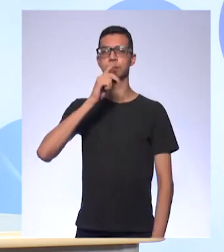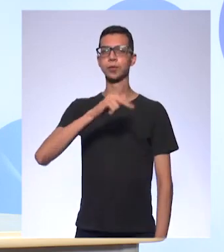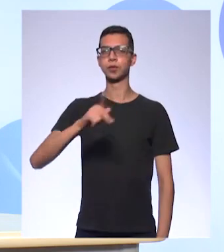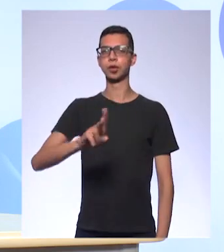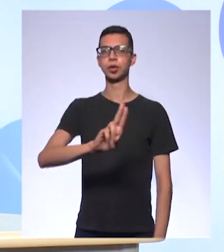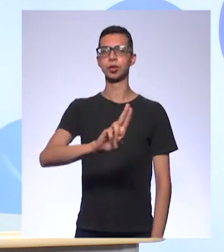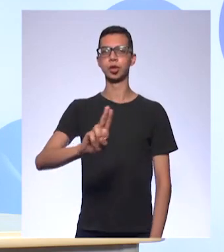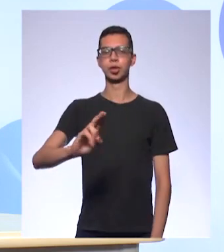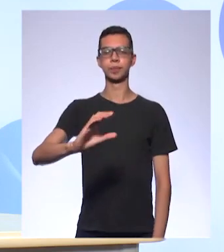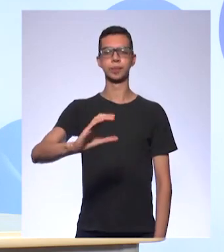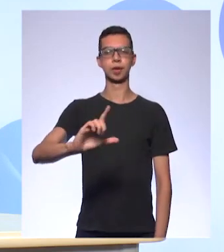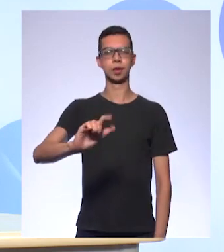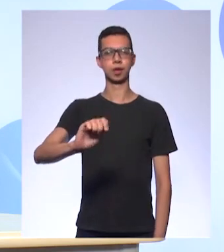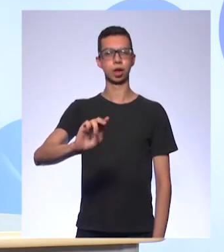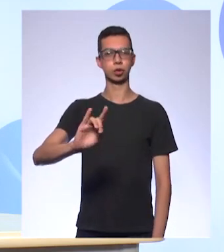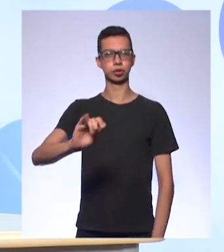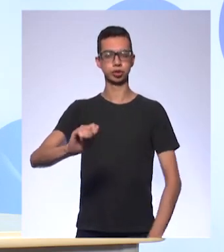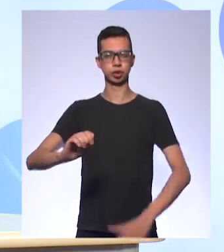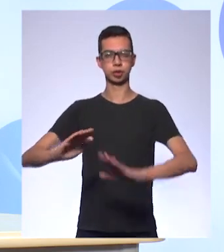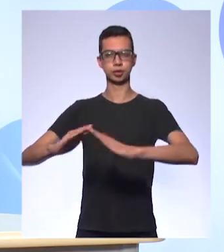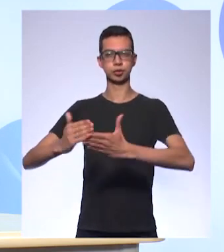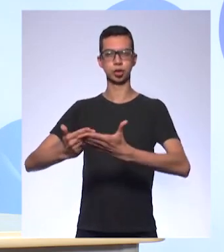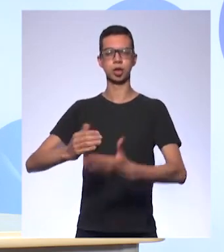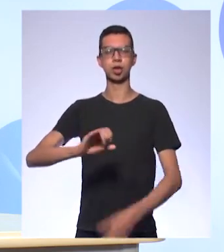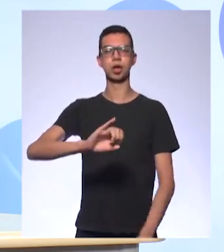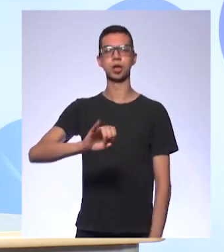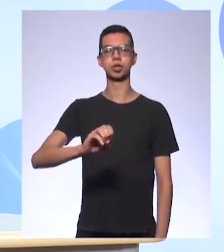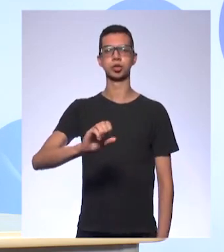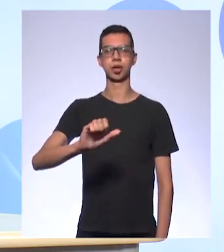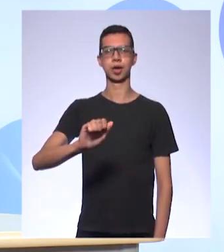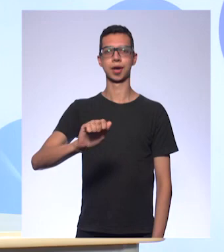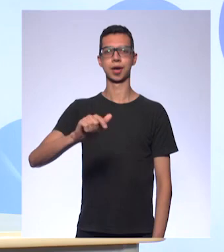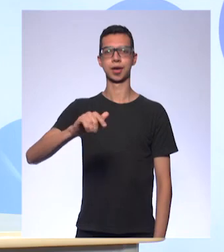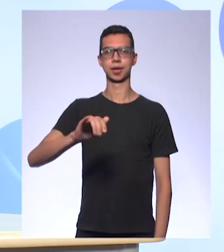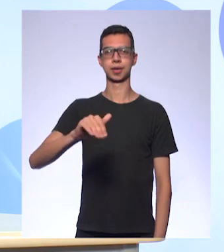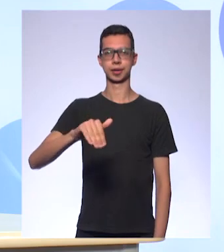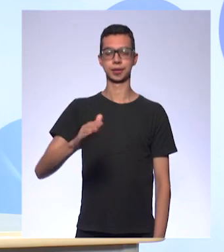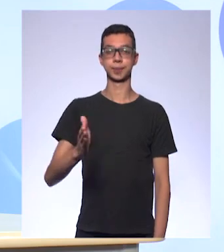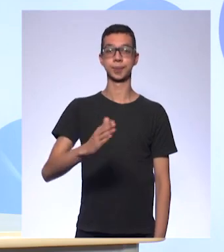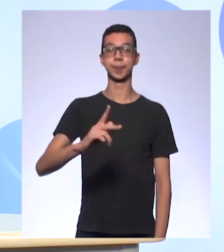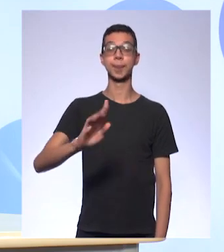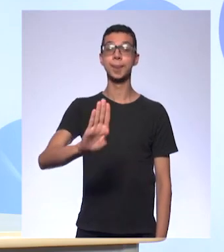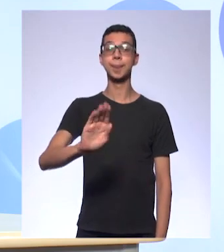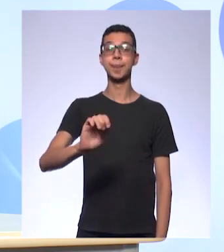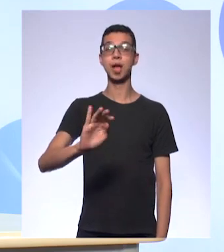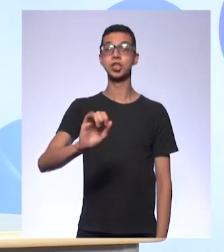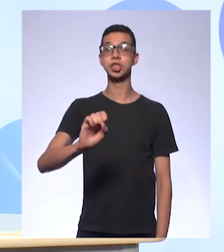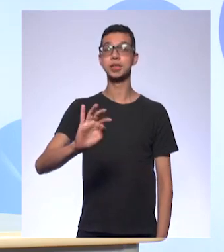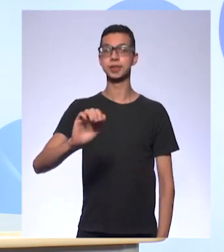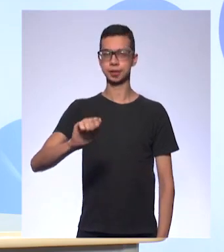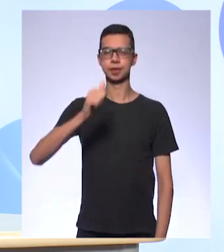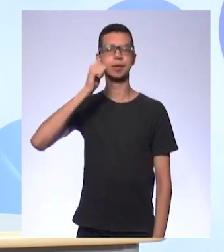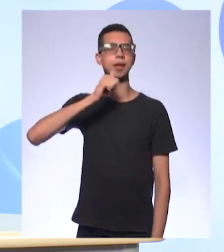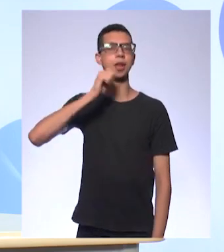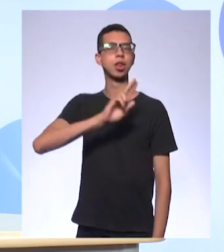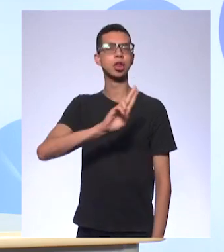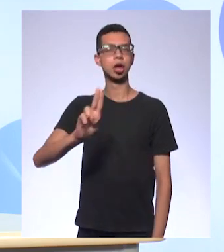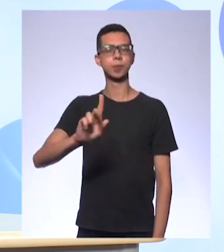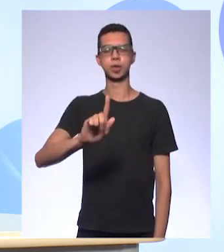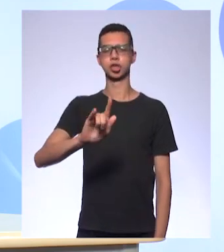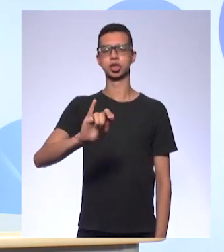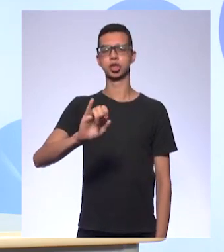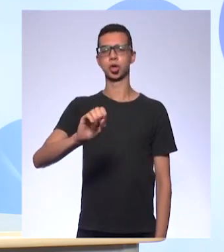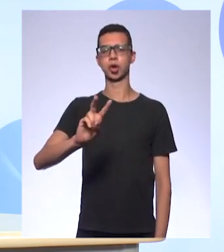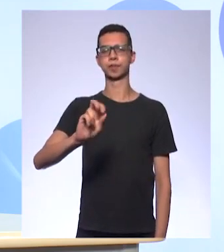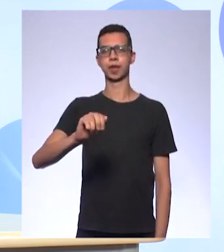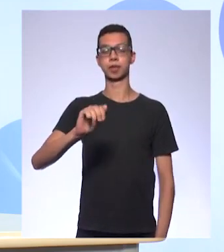Cláudia, da Escola Joaquim Batista, trouxe para a gente a resposta da estudante Jordana, que disse que biodiversidade é um conjunto de